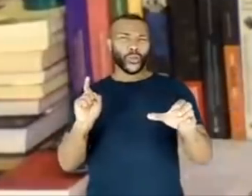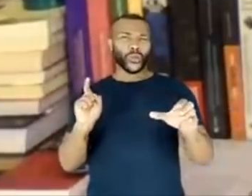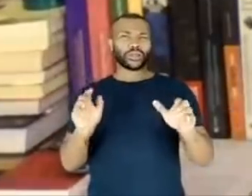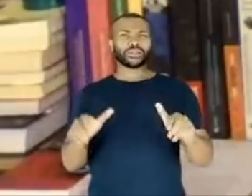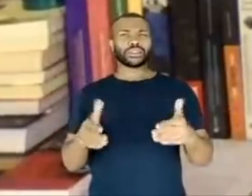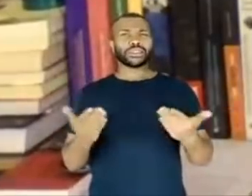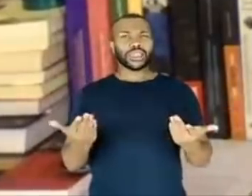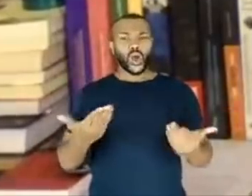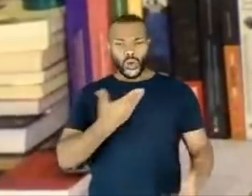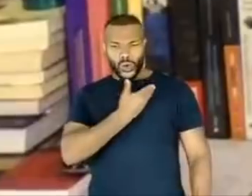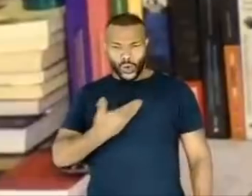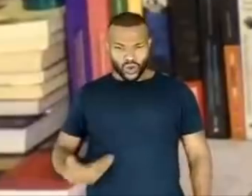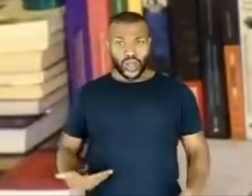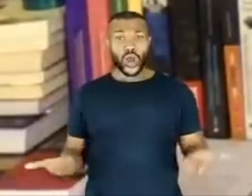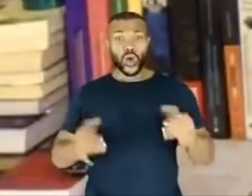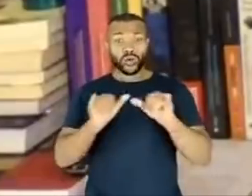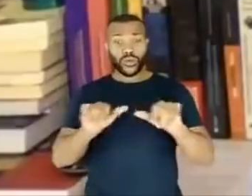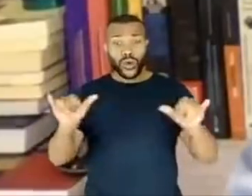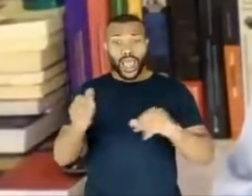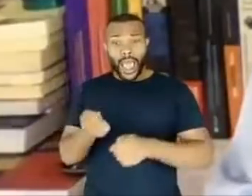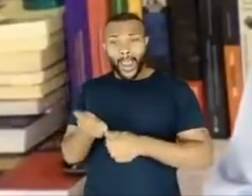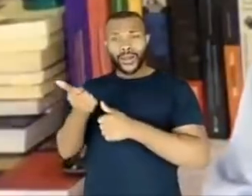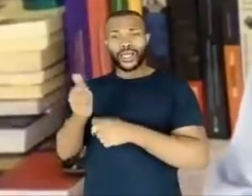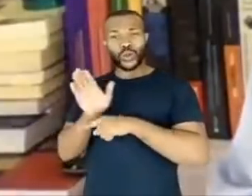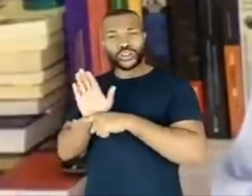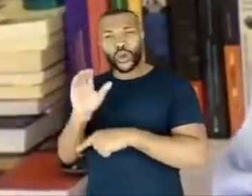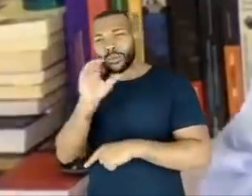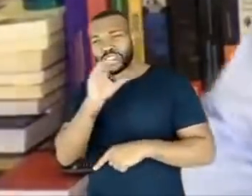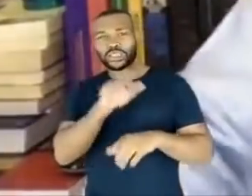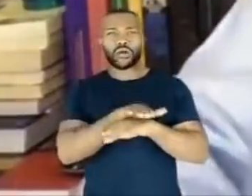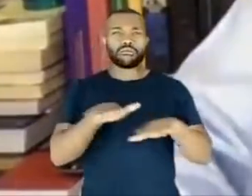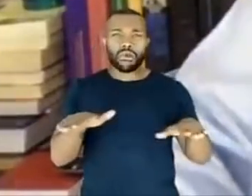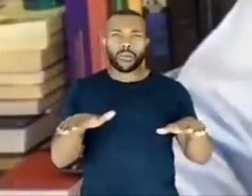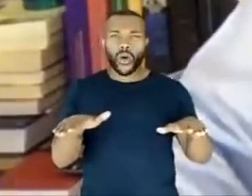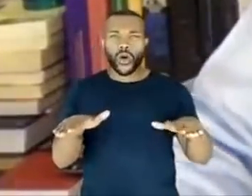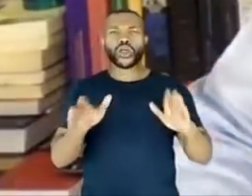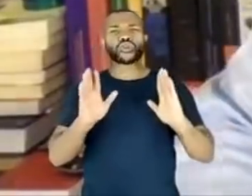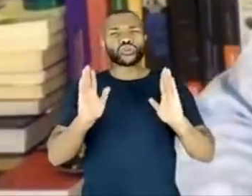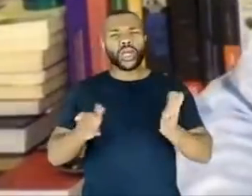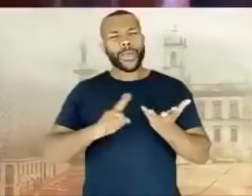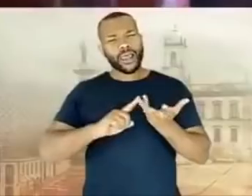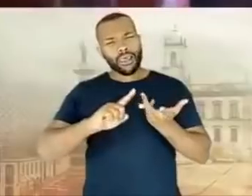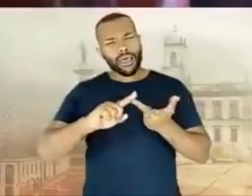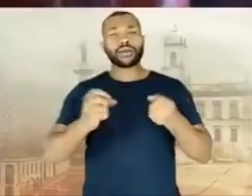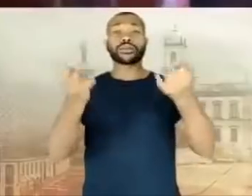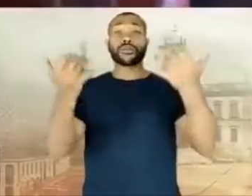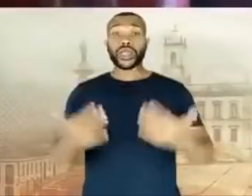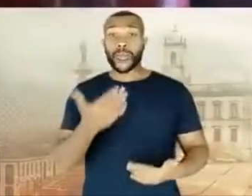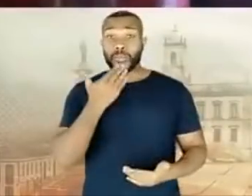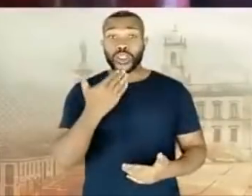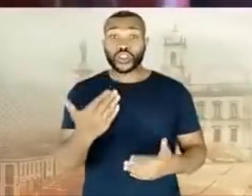anunciou o fim do auxílio emergencial. Eu citei algumas coisas, Gleice, para chamar a atenção do Partido dos